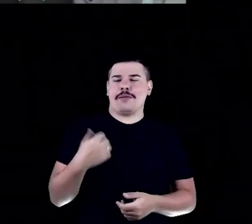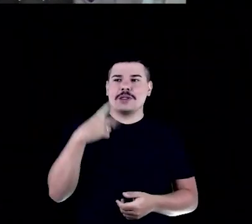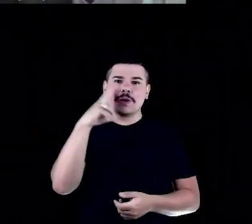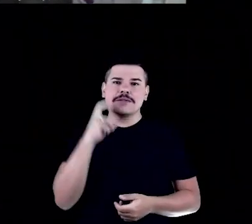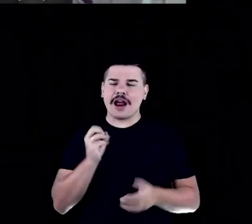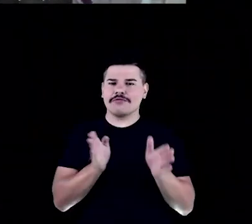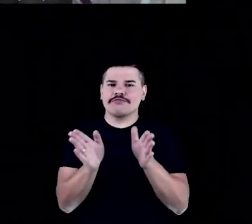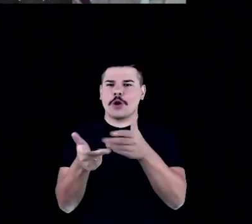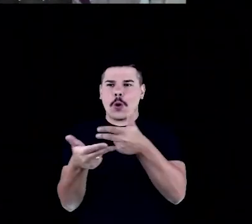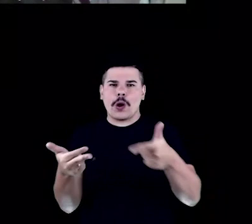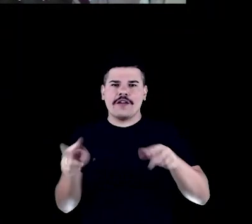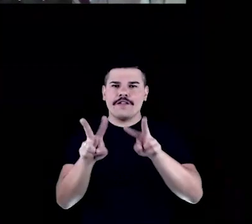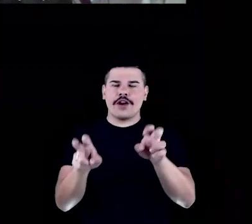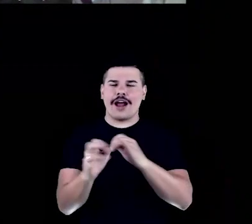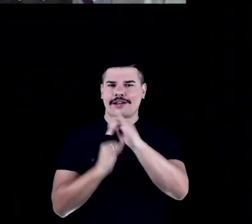lentinho.